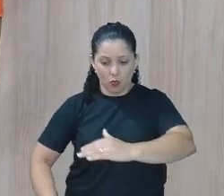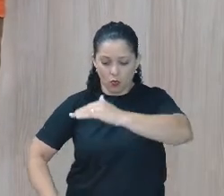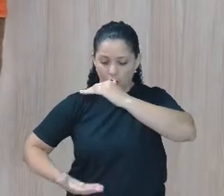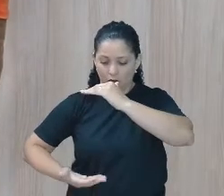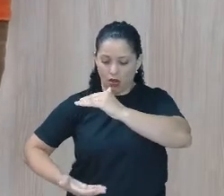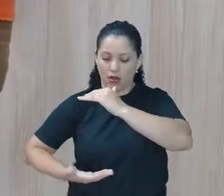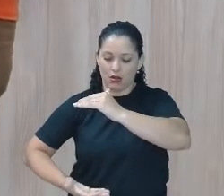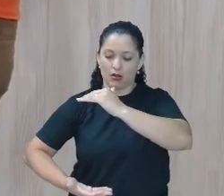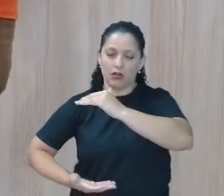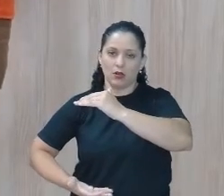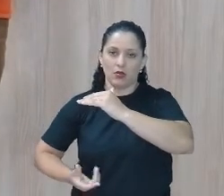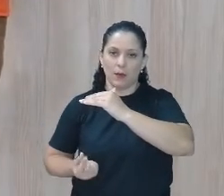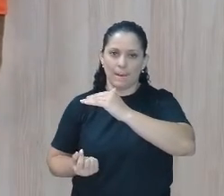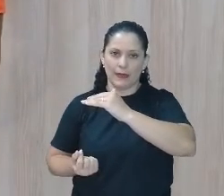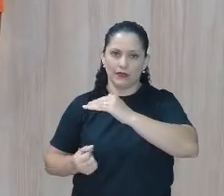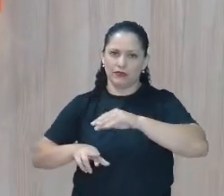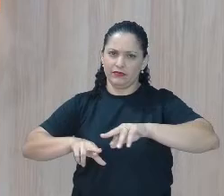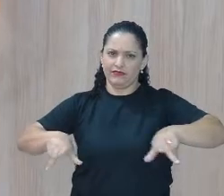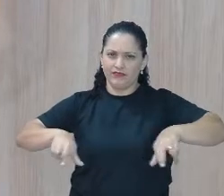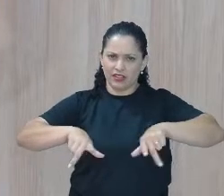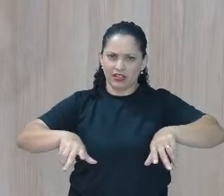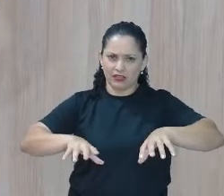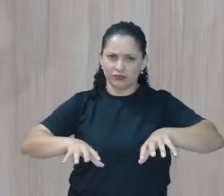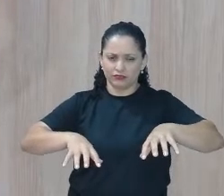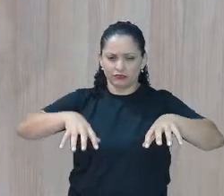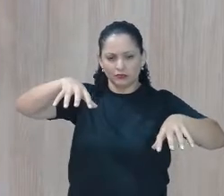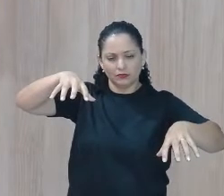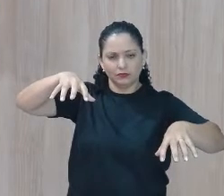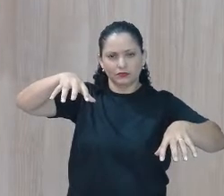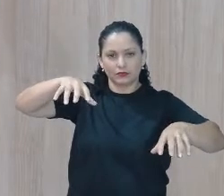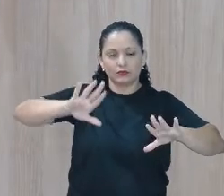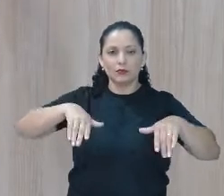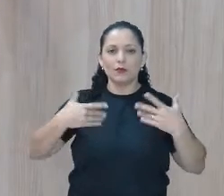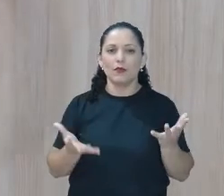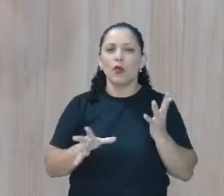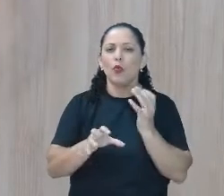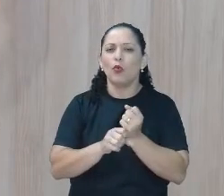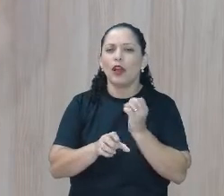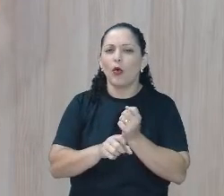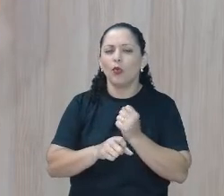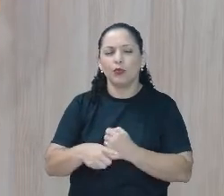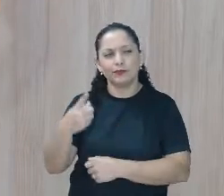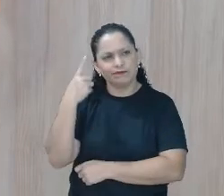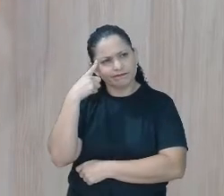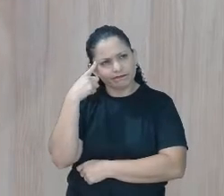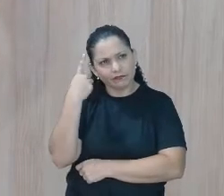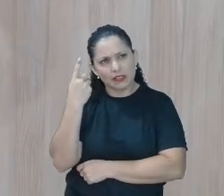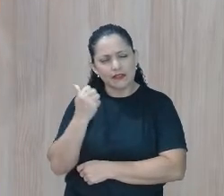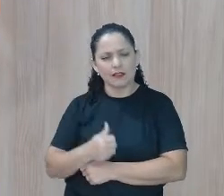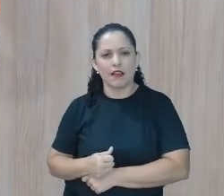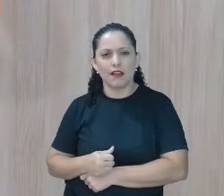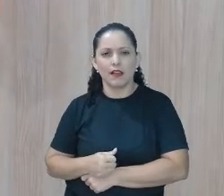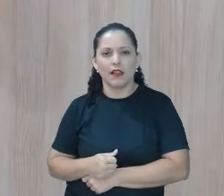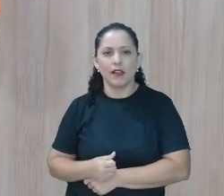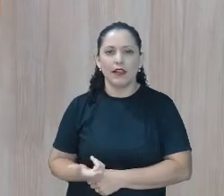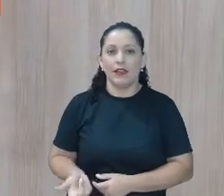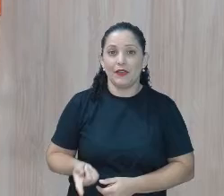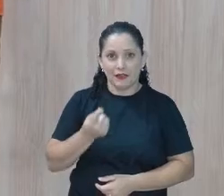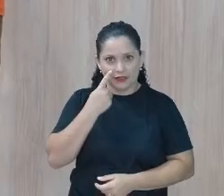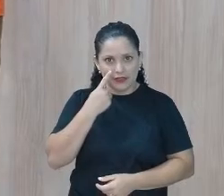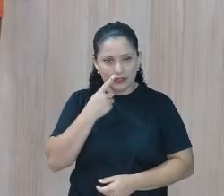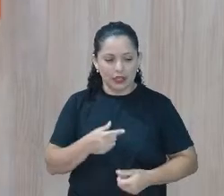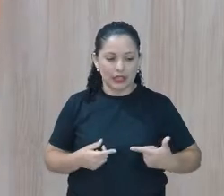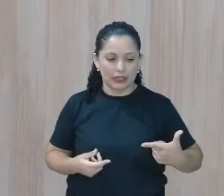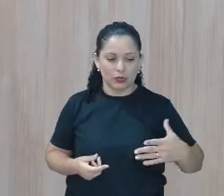certo? Que custava aí outro preço X. Então, qual foi o cálculo que eu fiz na minha mente lá? Eu vi que